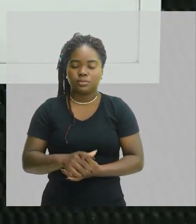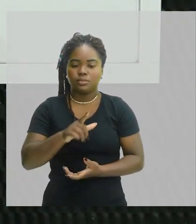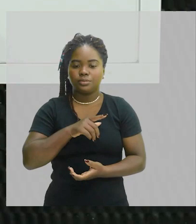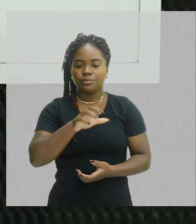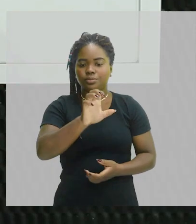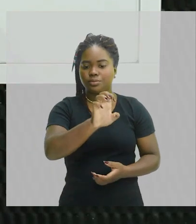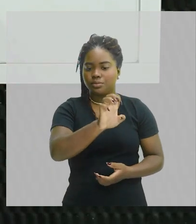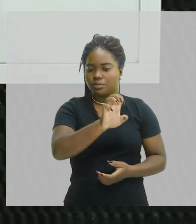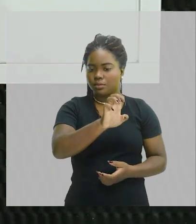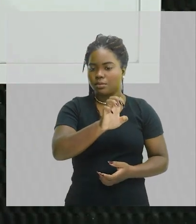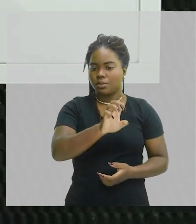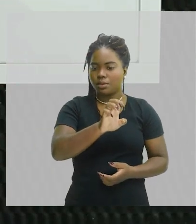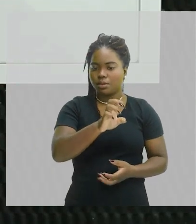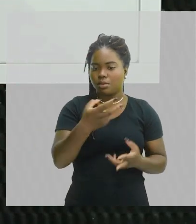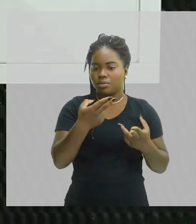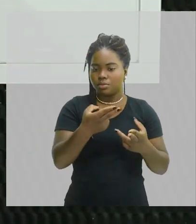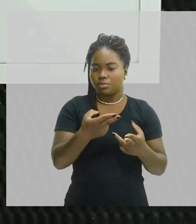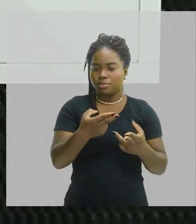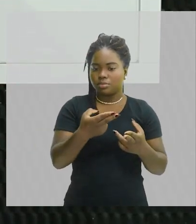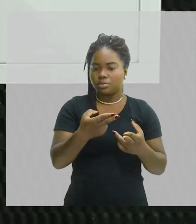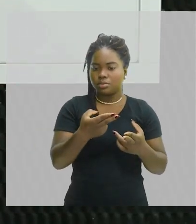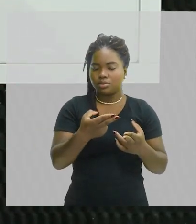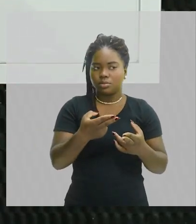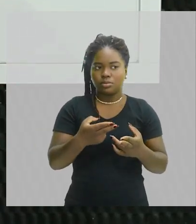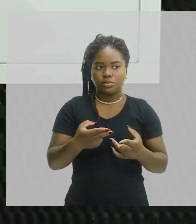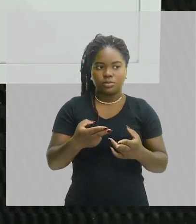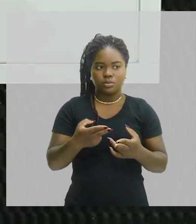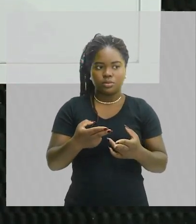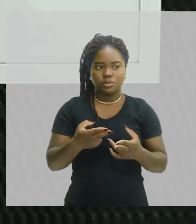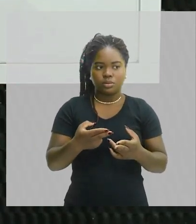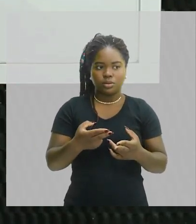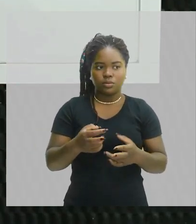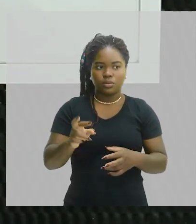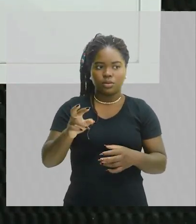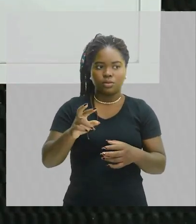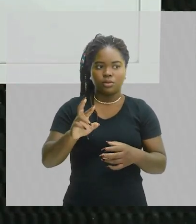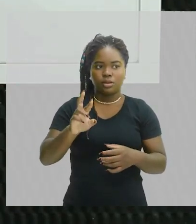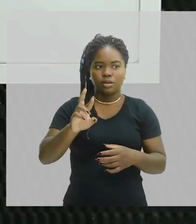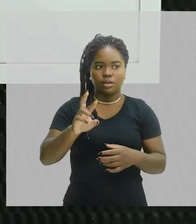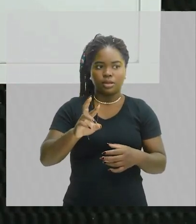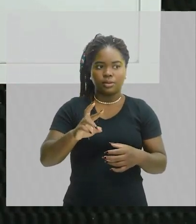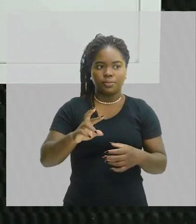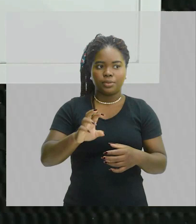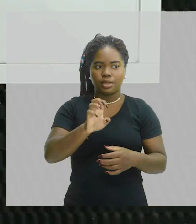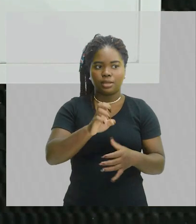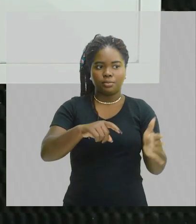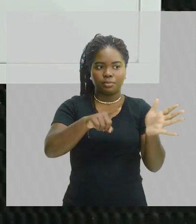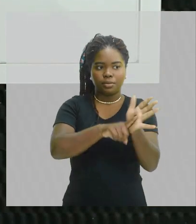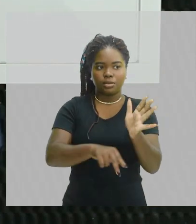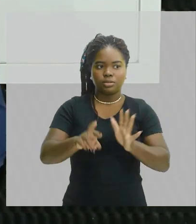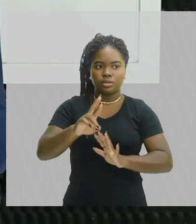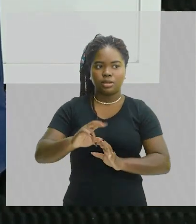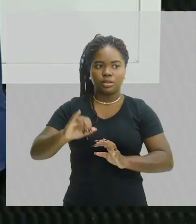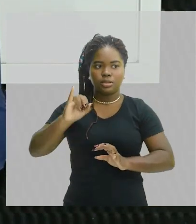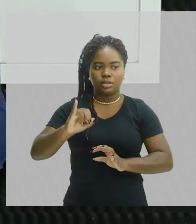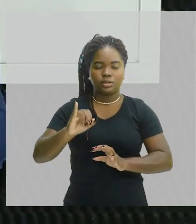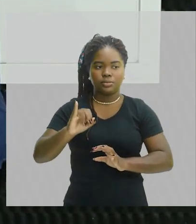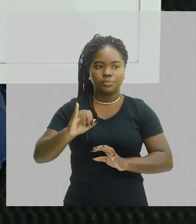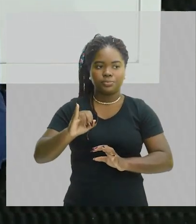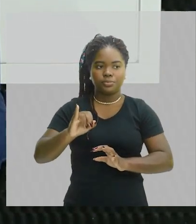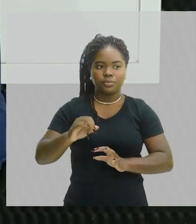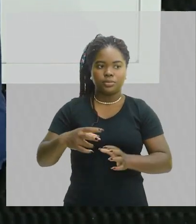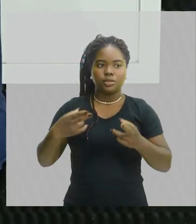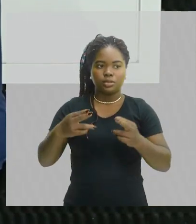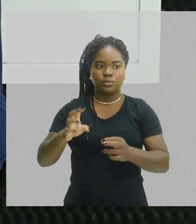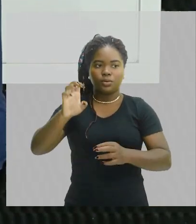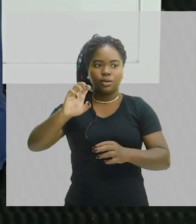epsilon igual a R menos I, aqui ó, o epsilon' mais R' vezes I, aqui vai ser igual à primeira